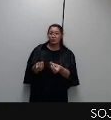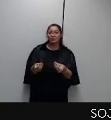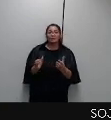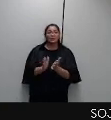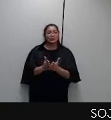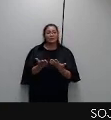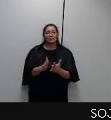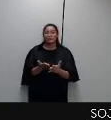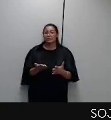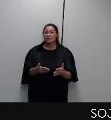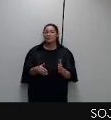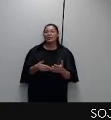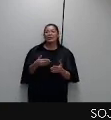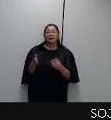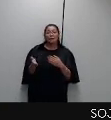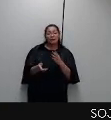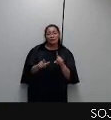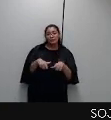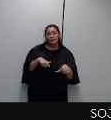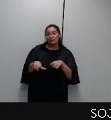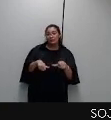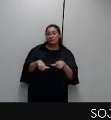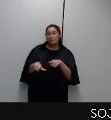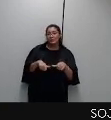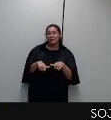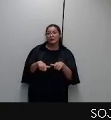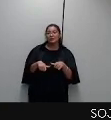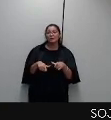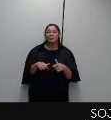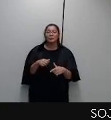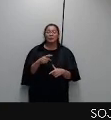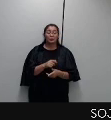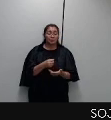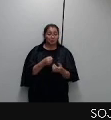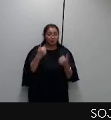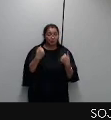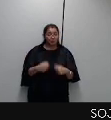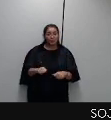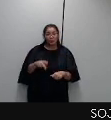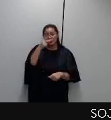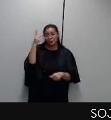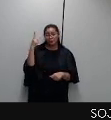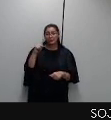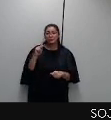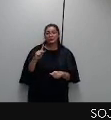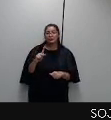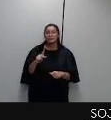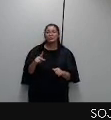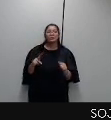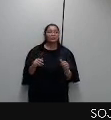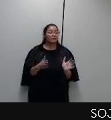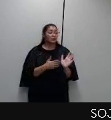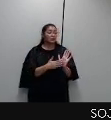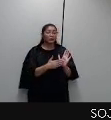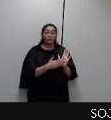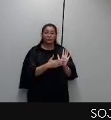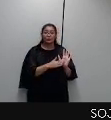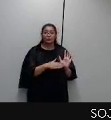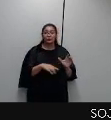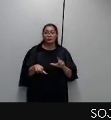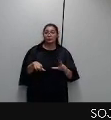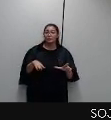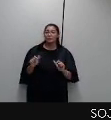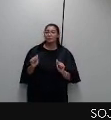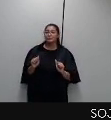atividades notariais por titulares dos titulares dos respectivos cartões é o Tribunal de